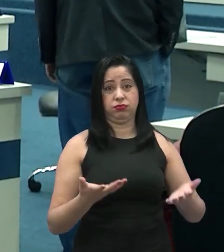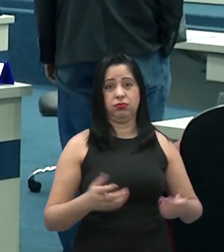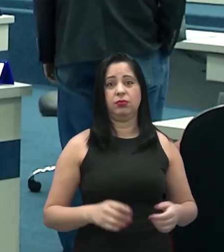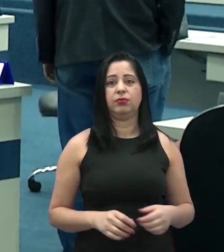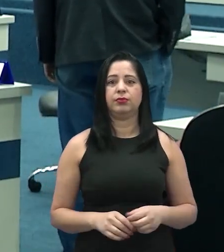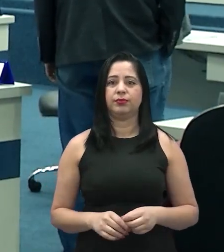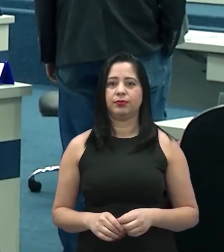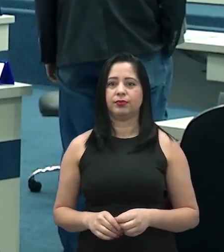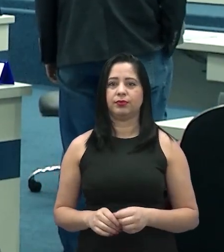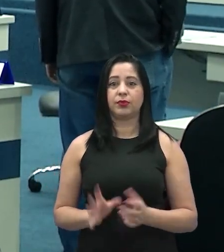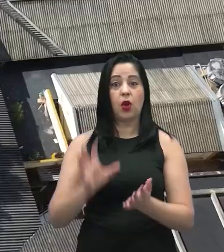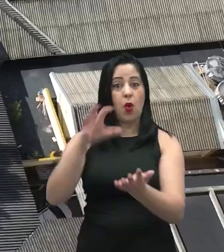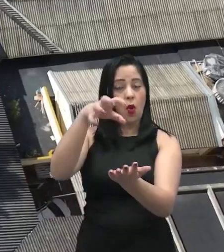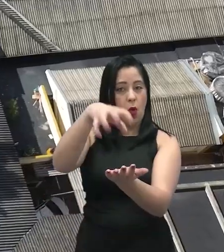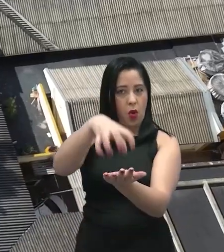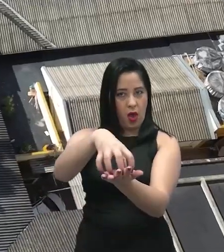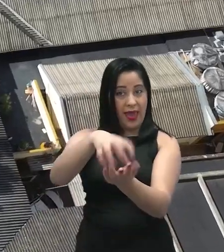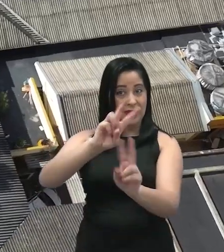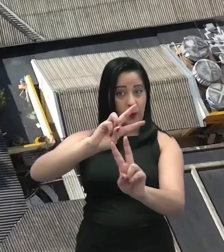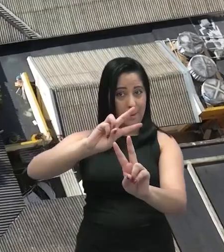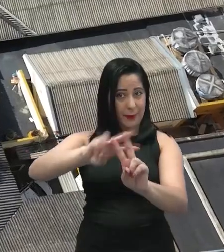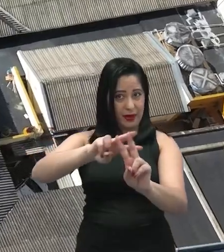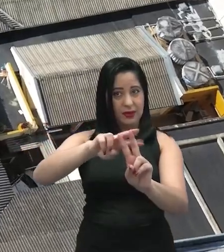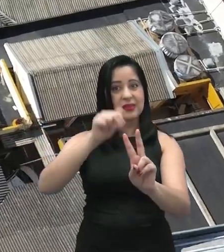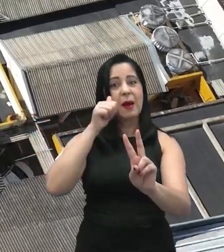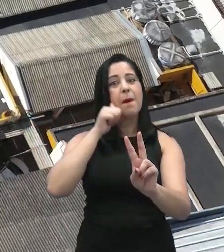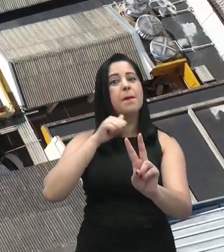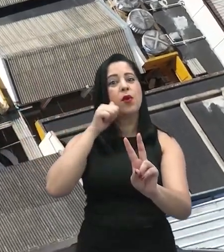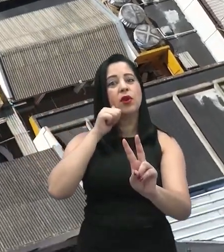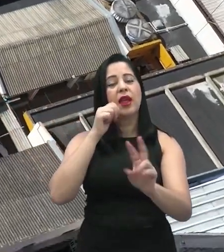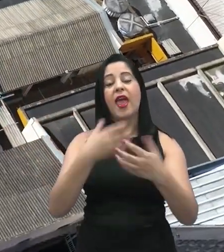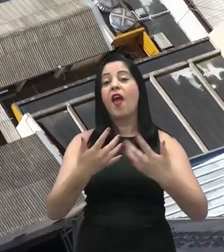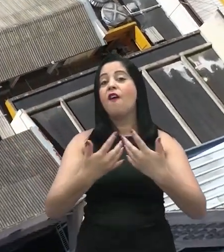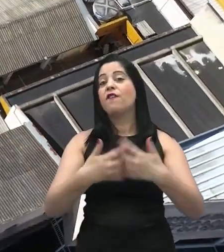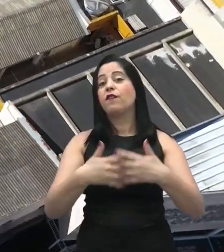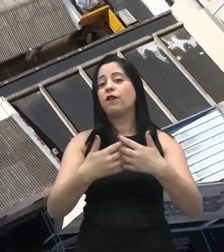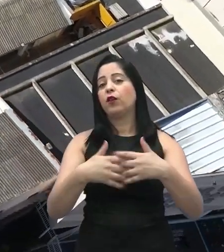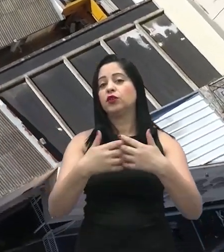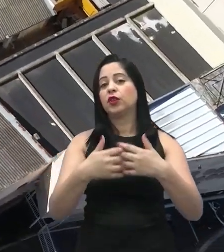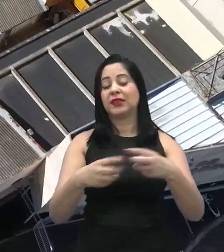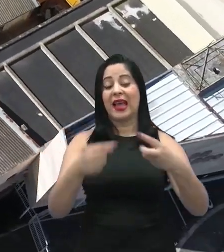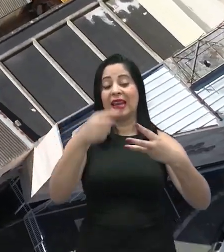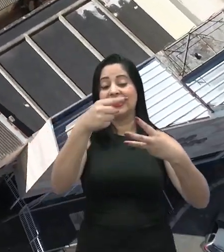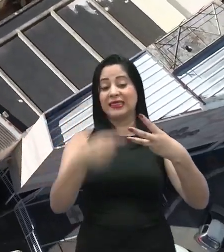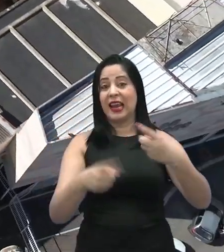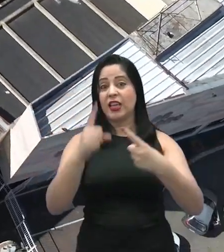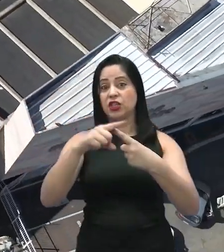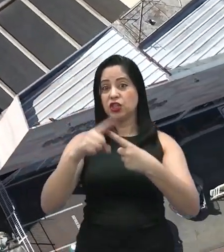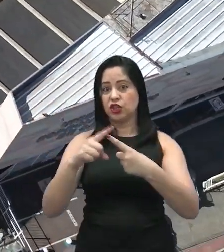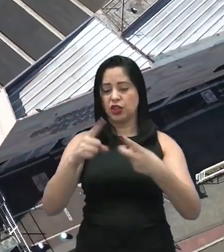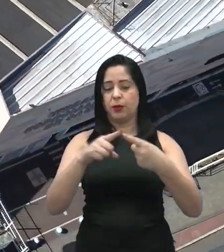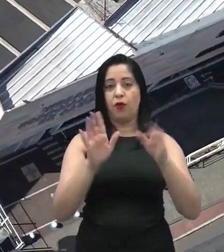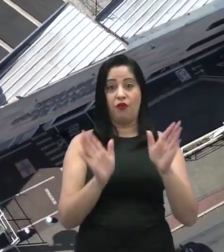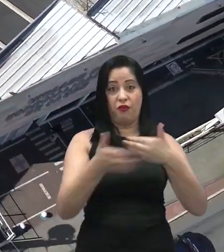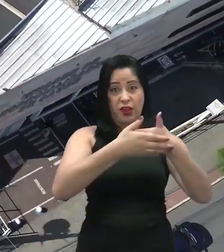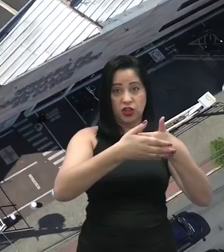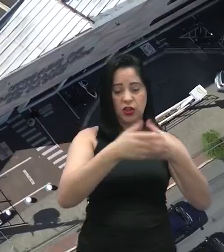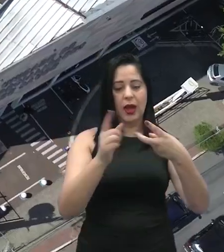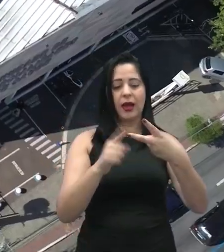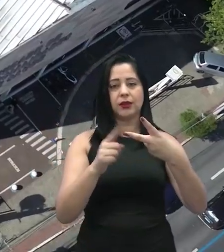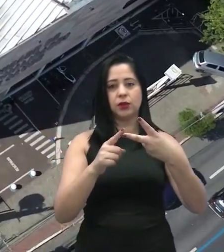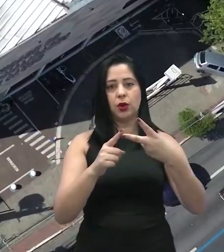um conjunto de pessoas. O Centro de Ressocialização Feminino funcionava com 3 regimes